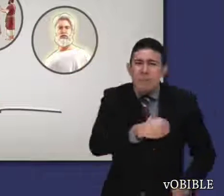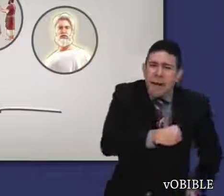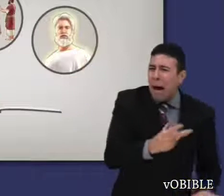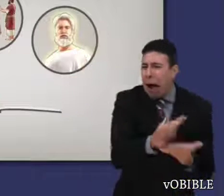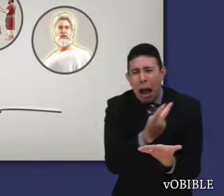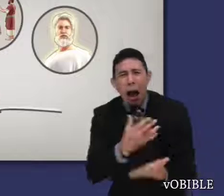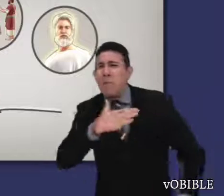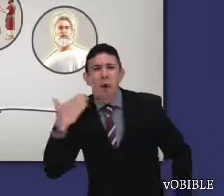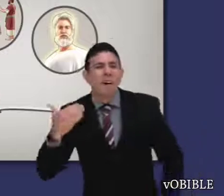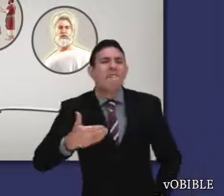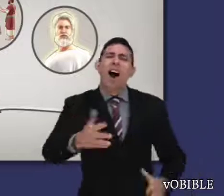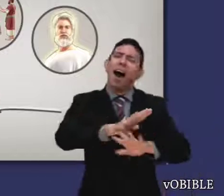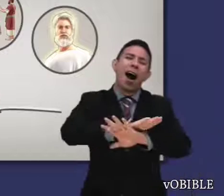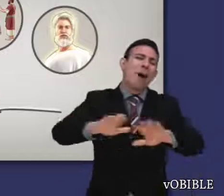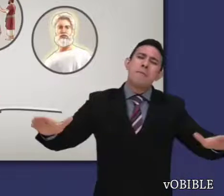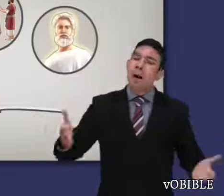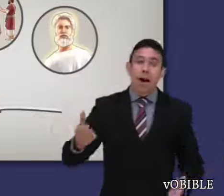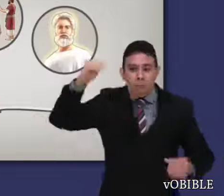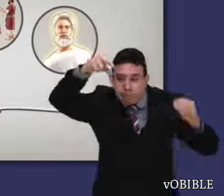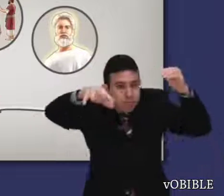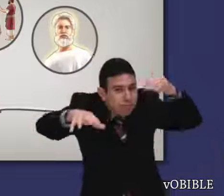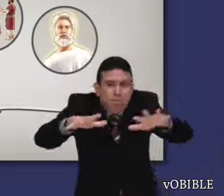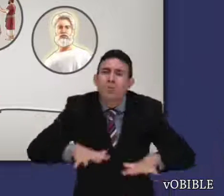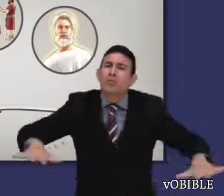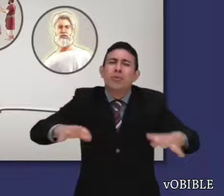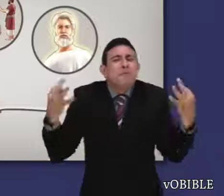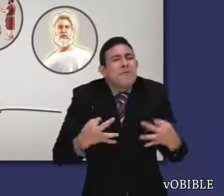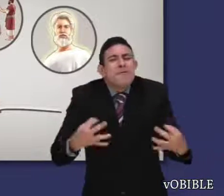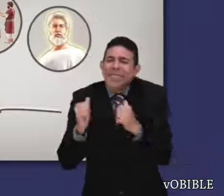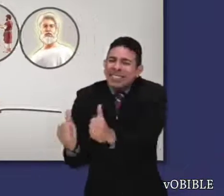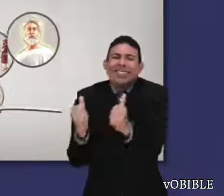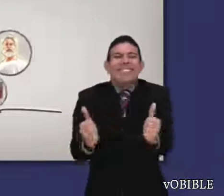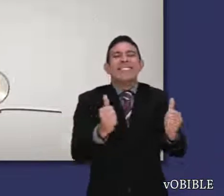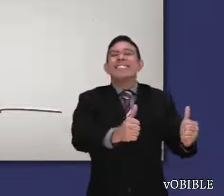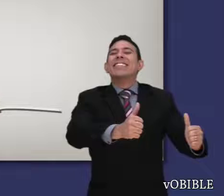de Deus, é usado por Deus para acabar com o pecado e a morte para sempre.